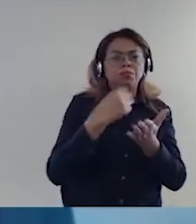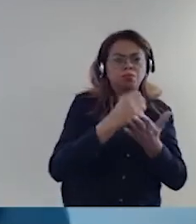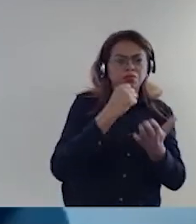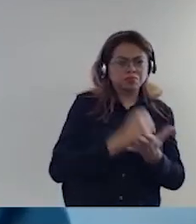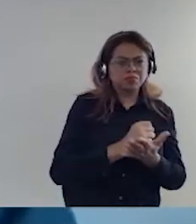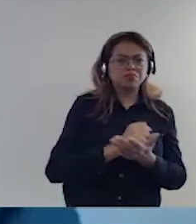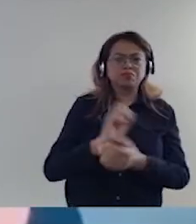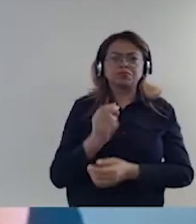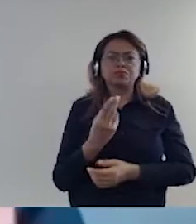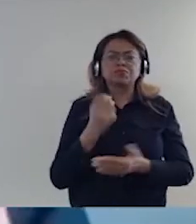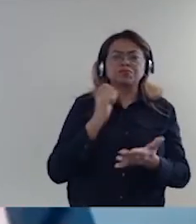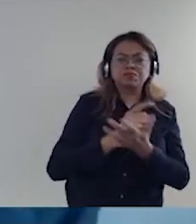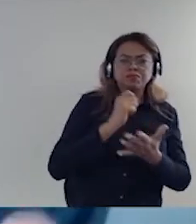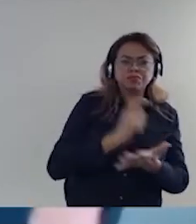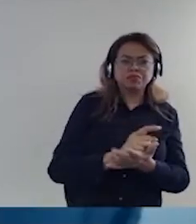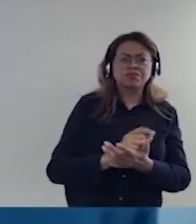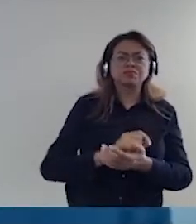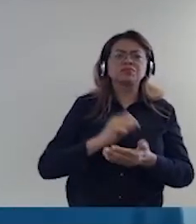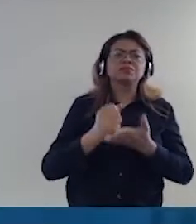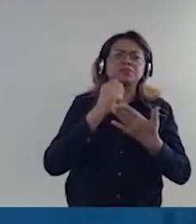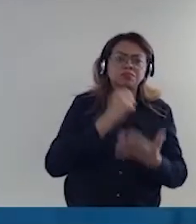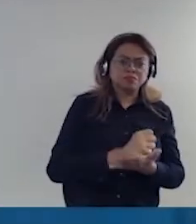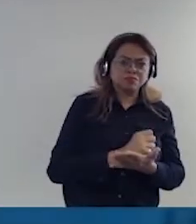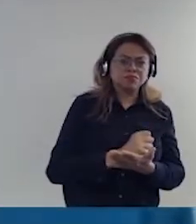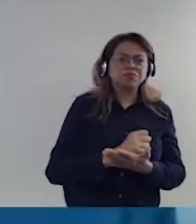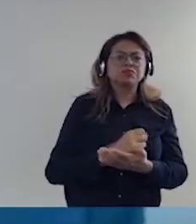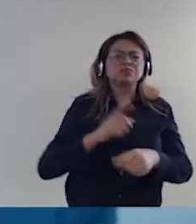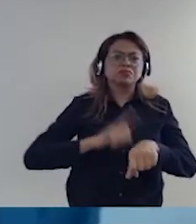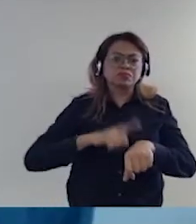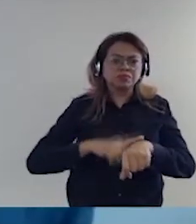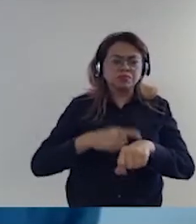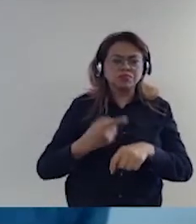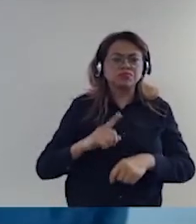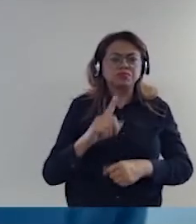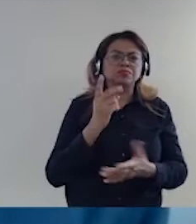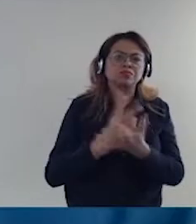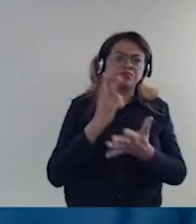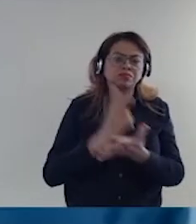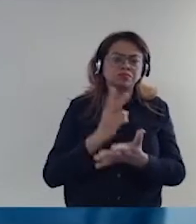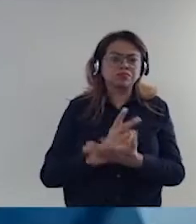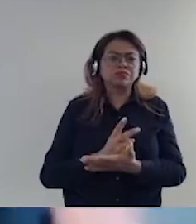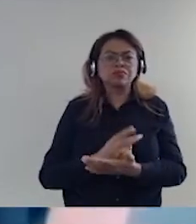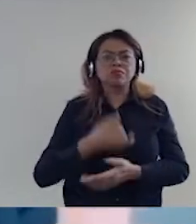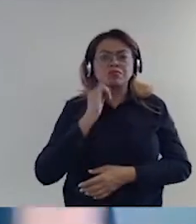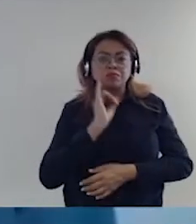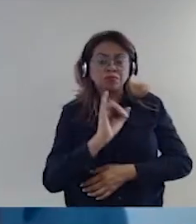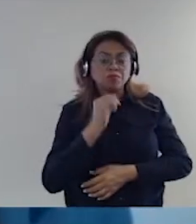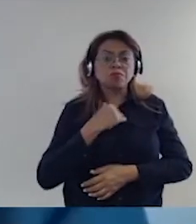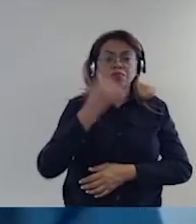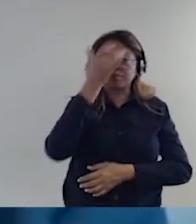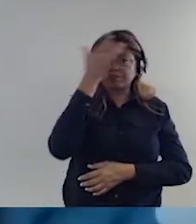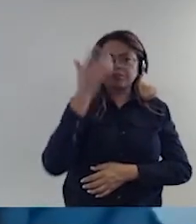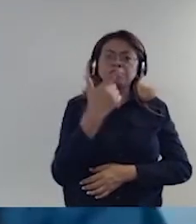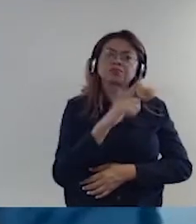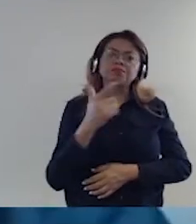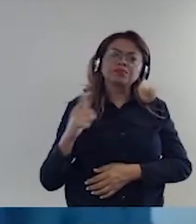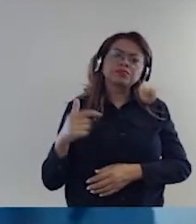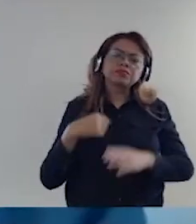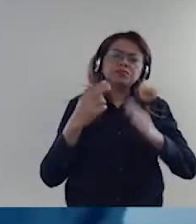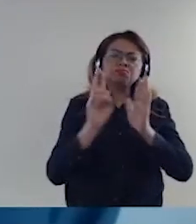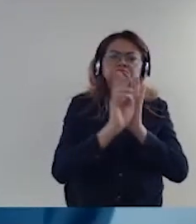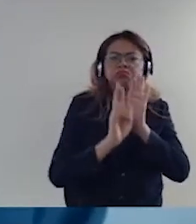ou pagamento em contratos de longa duração, mesmo quando propriamente não havia